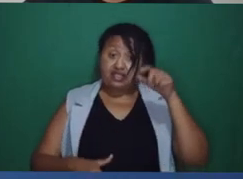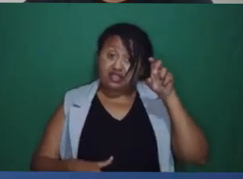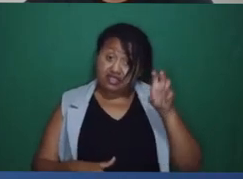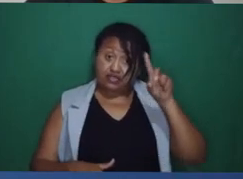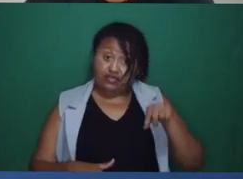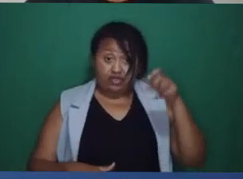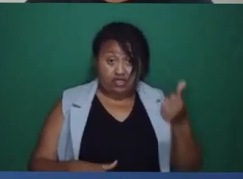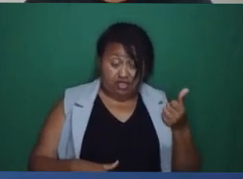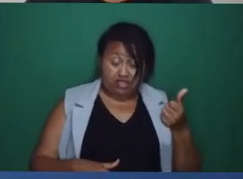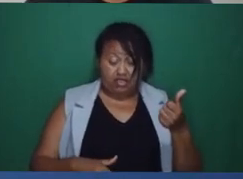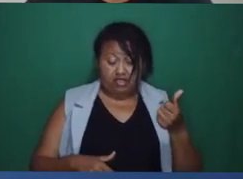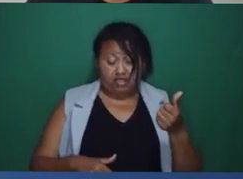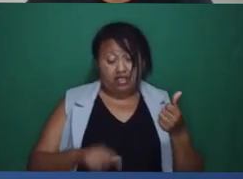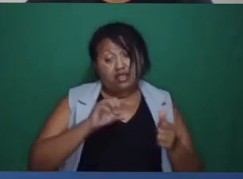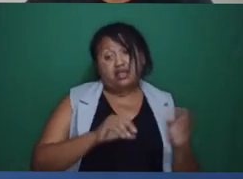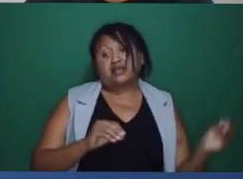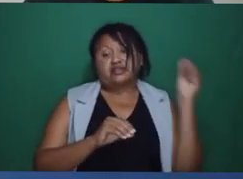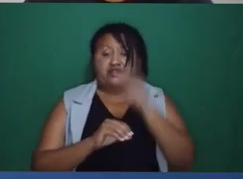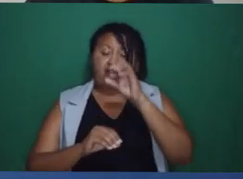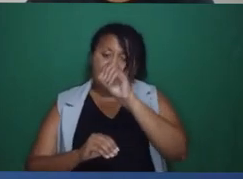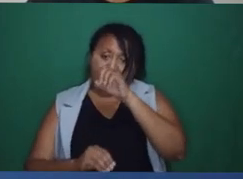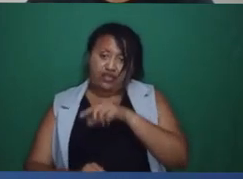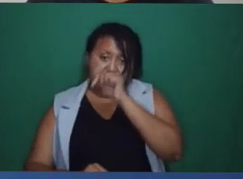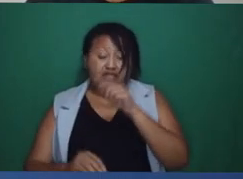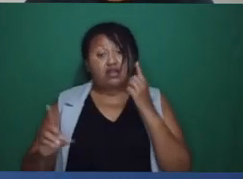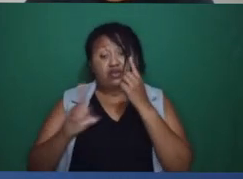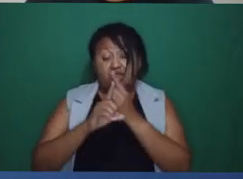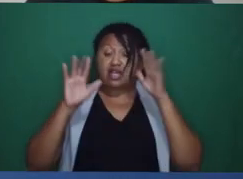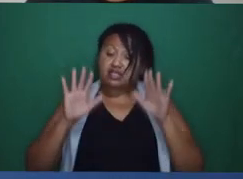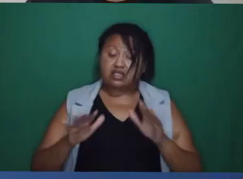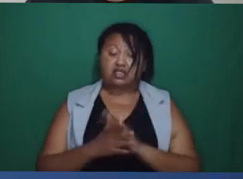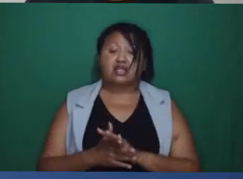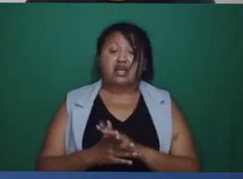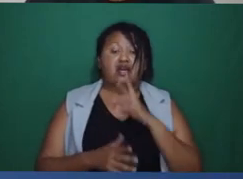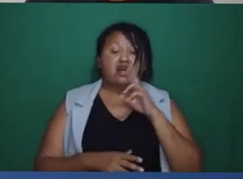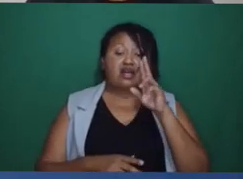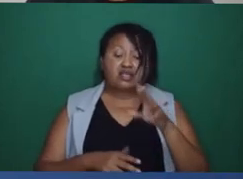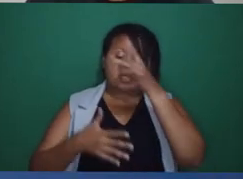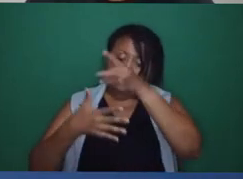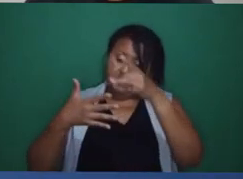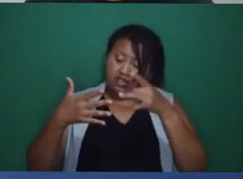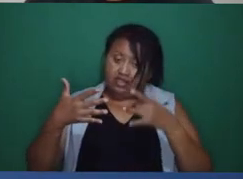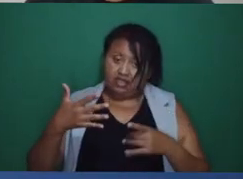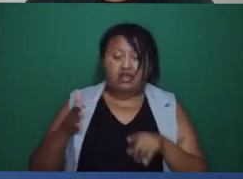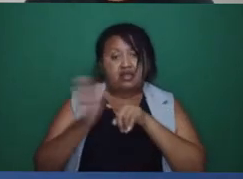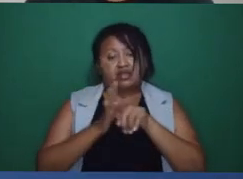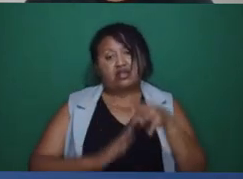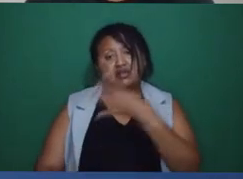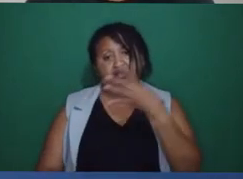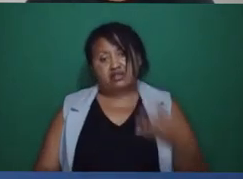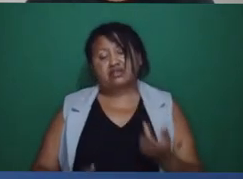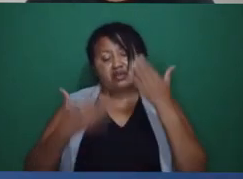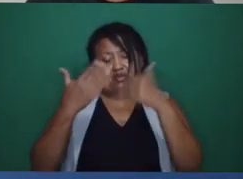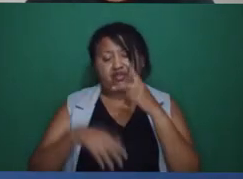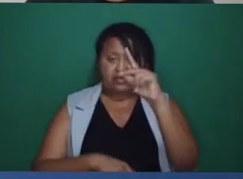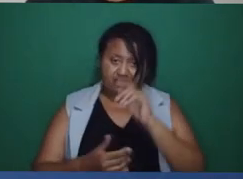75,6 para 0,7 encontrando assim a resolução do item 44 da